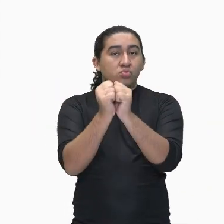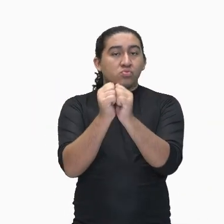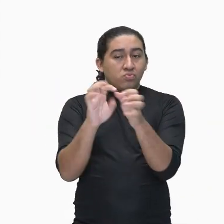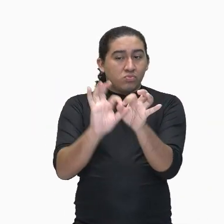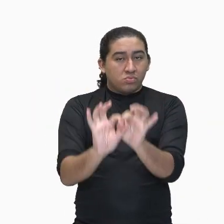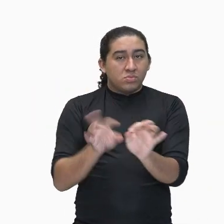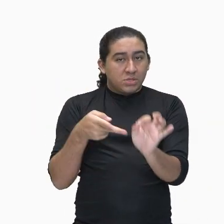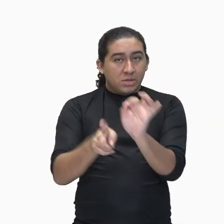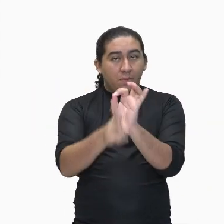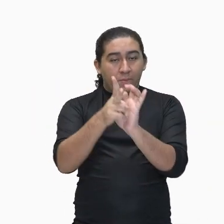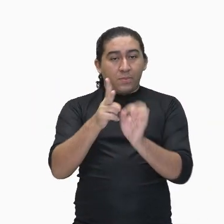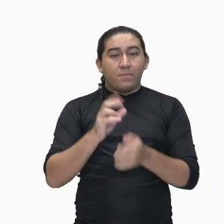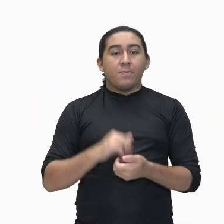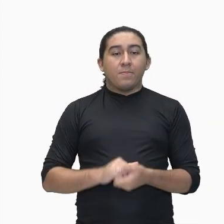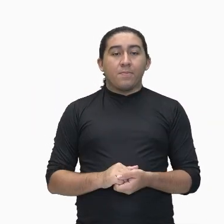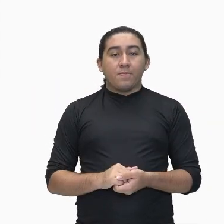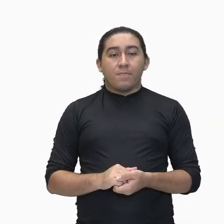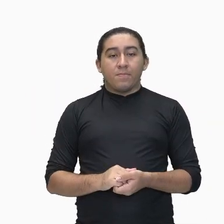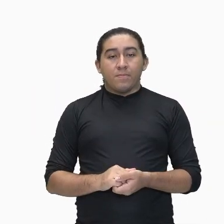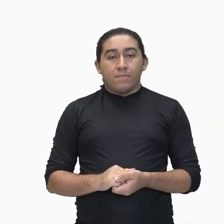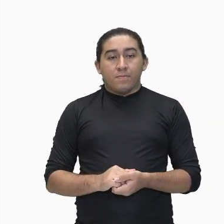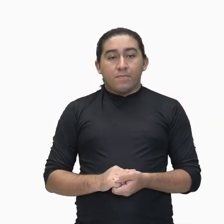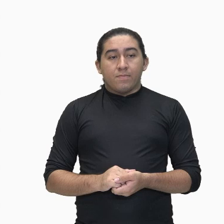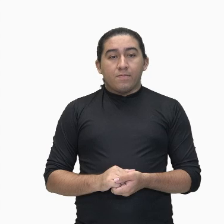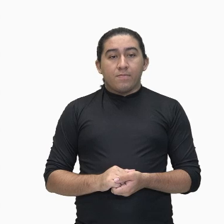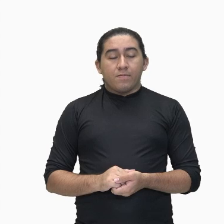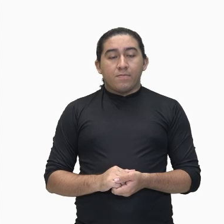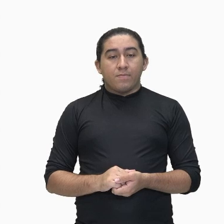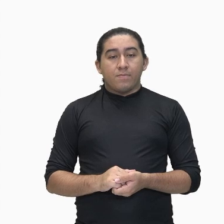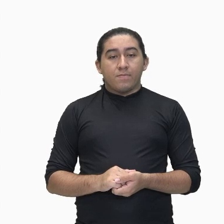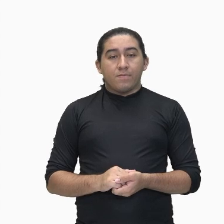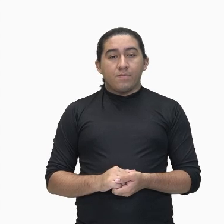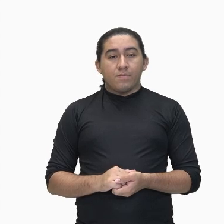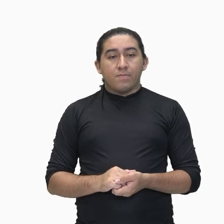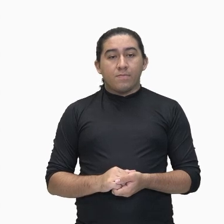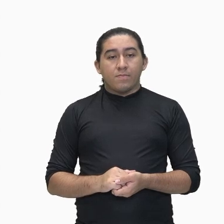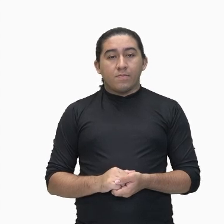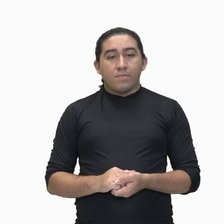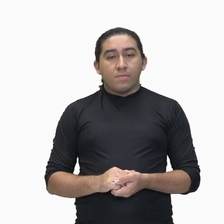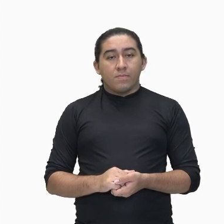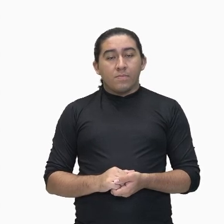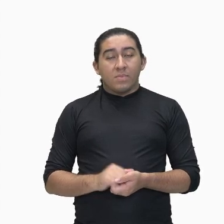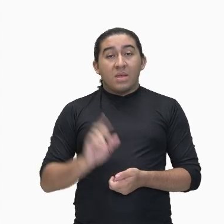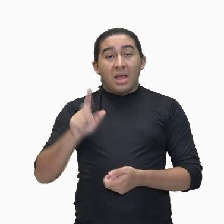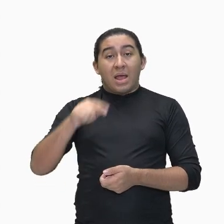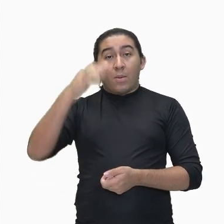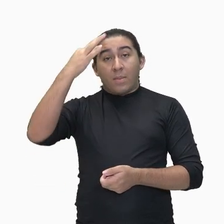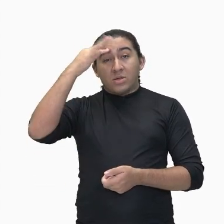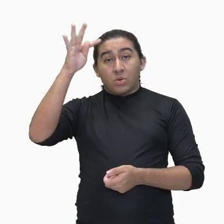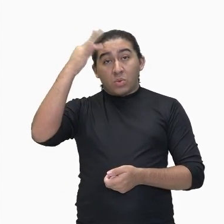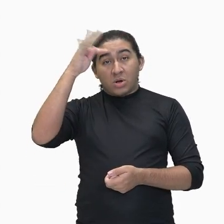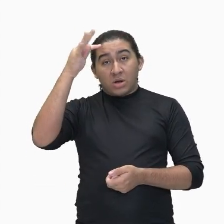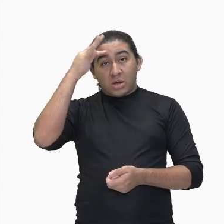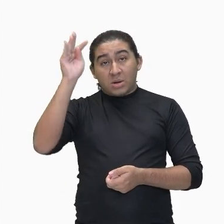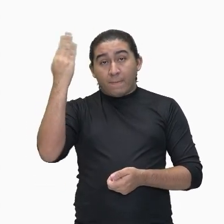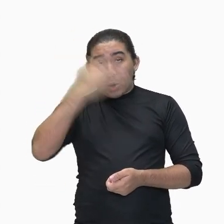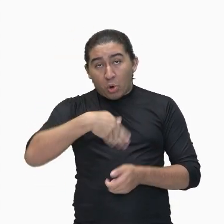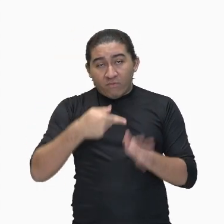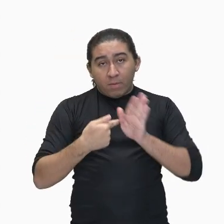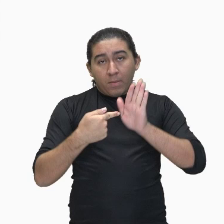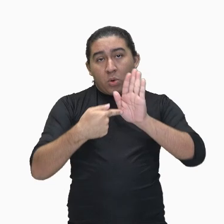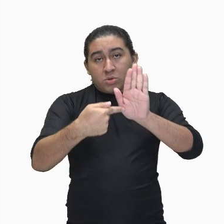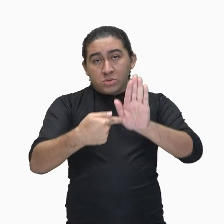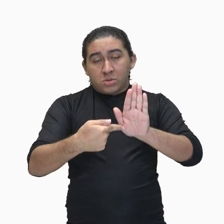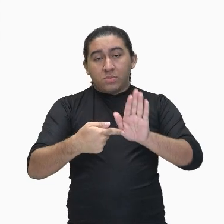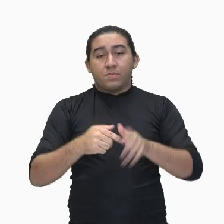lógica. Então, ela vai se constituir como uma teoria da demonstração ou das